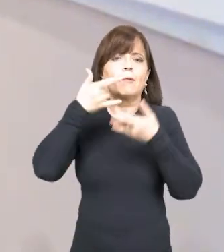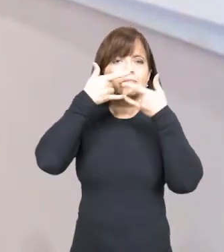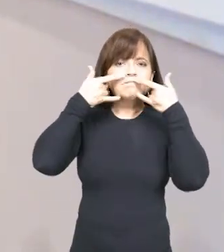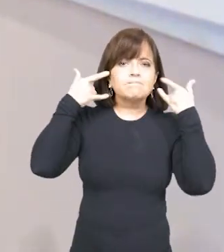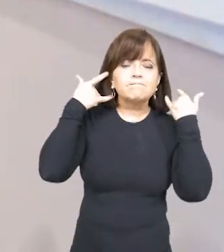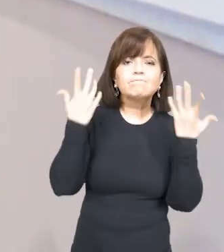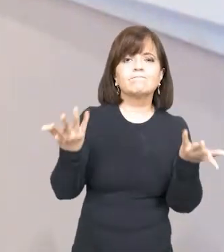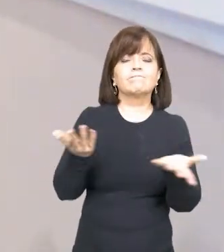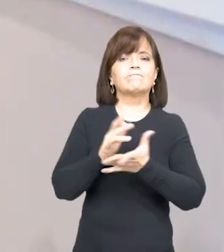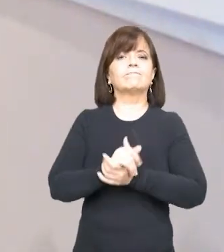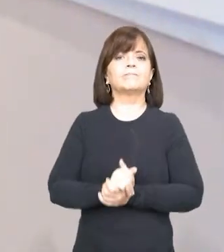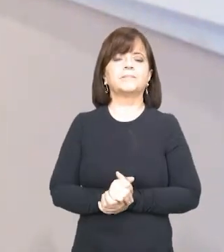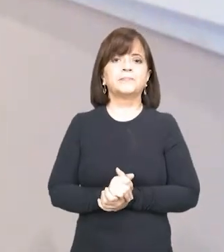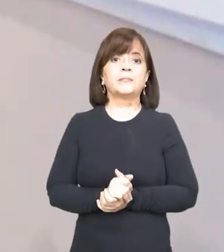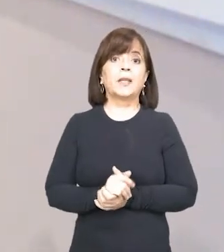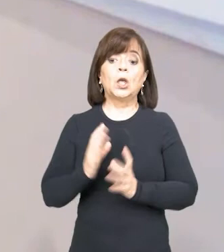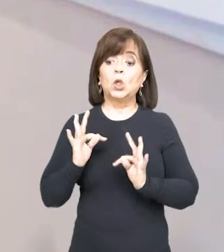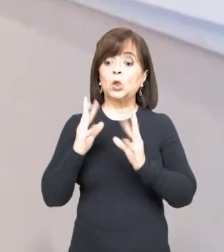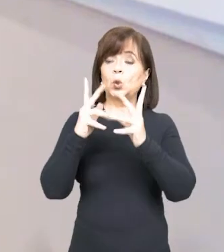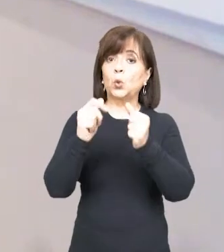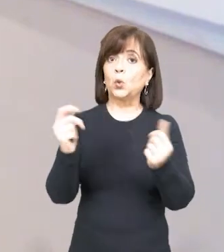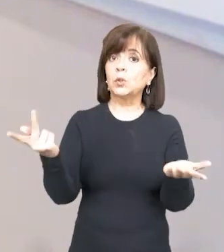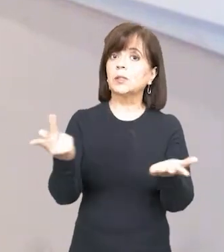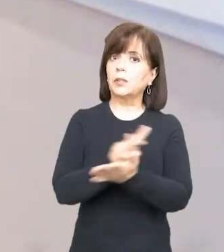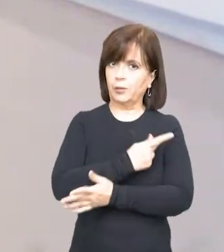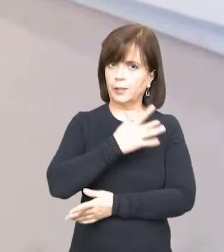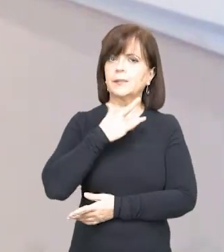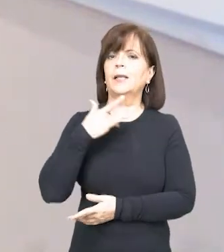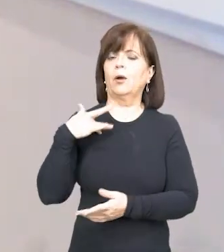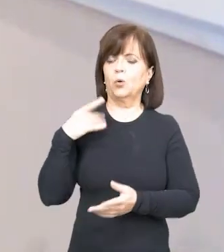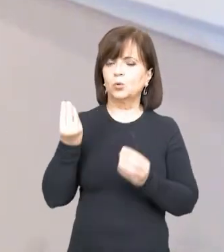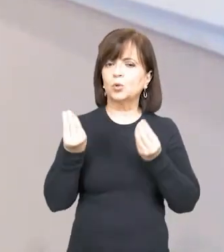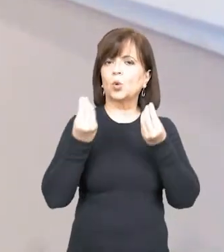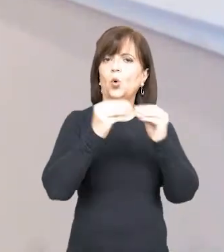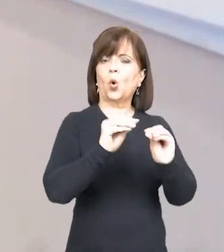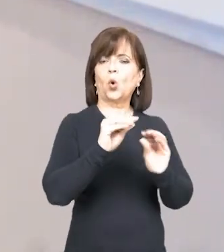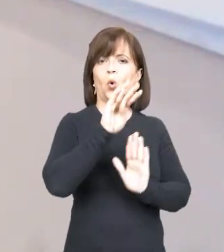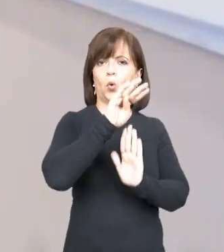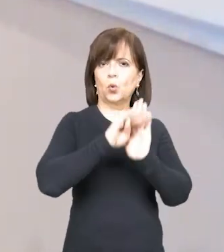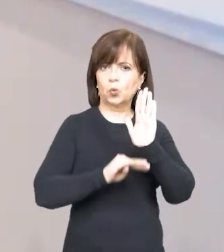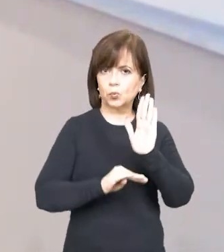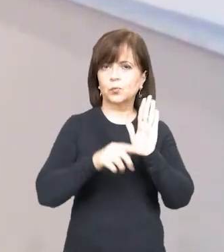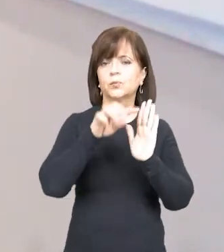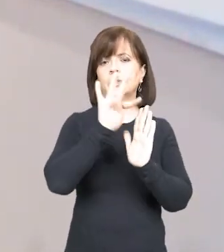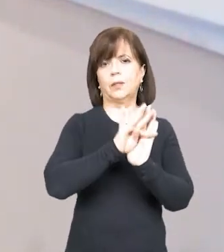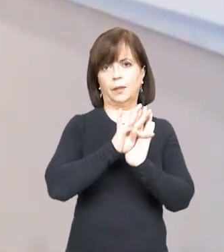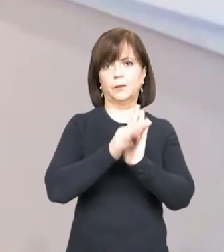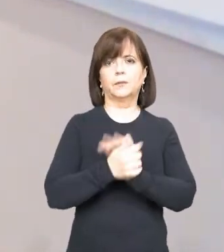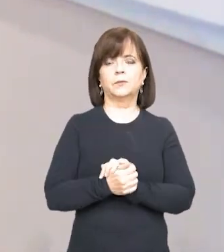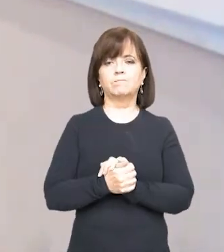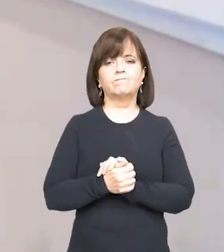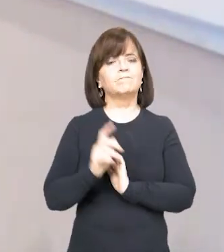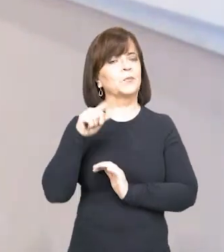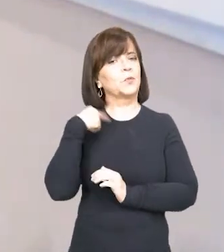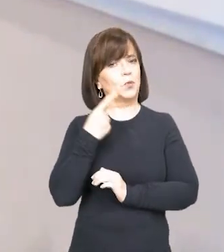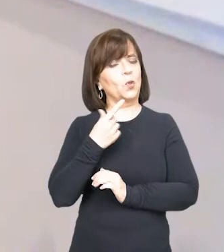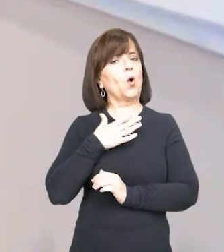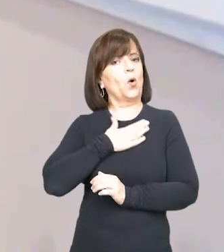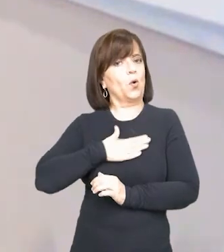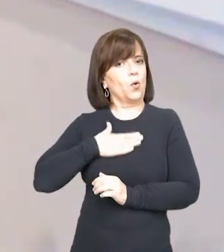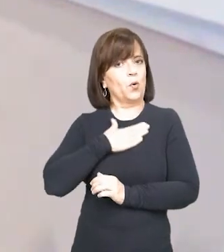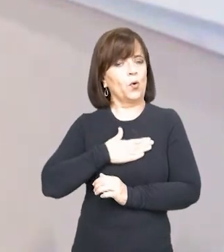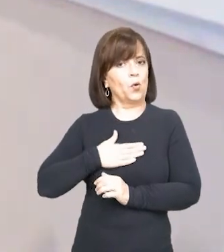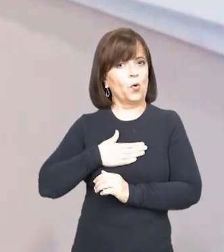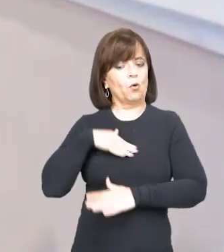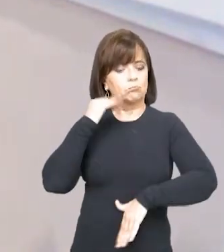enfim. Então, isso tudo foi contemplado pela saúde nessa nota técnica. Nós consideramos que isso foi um avanço bem importante, né? É